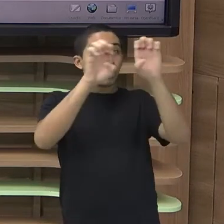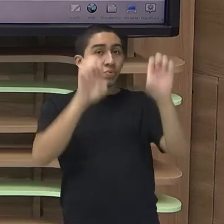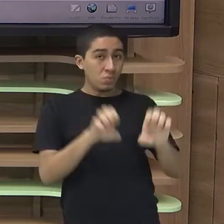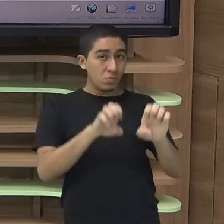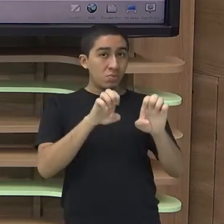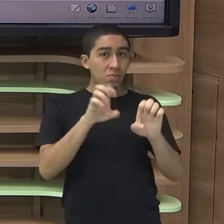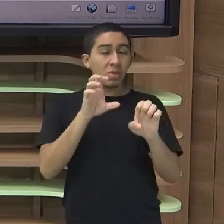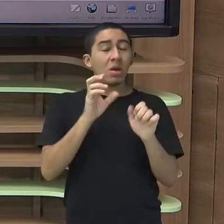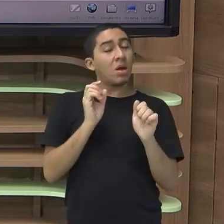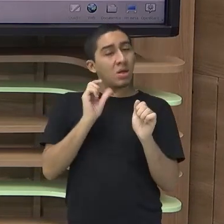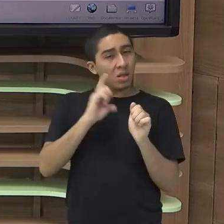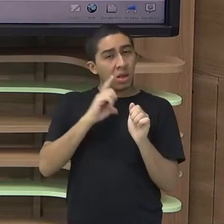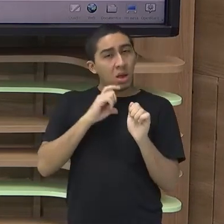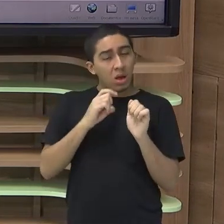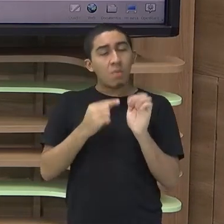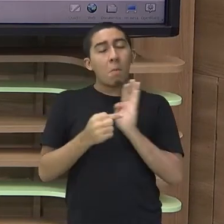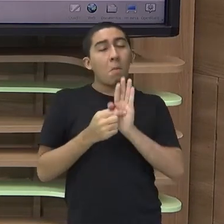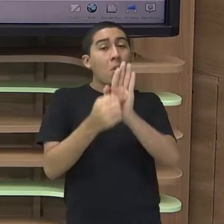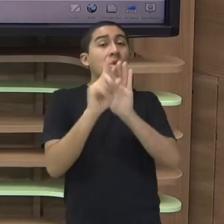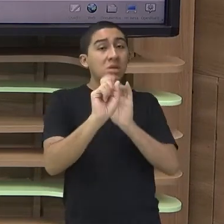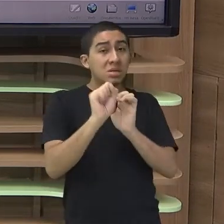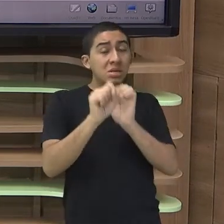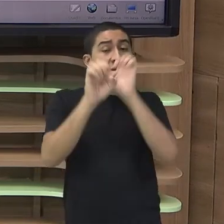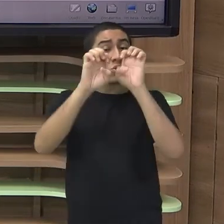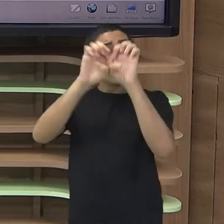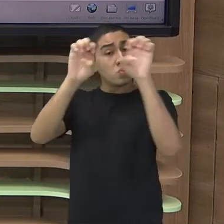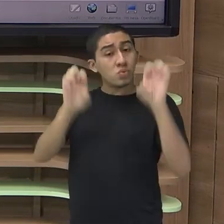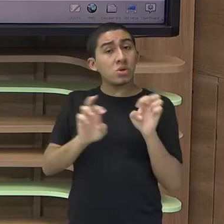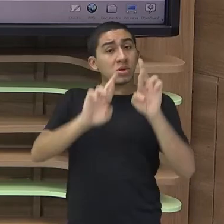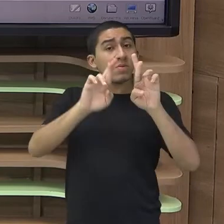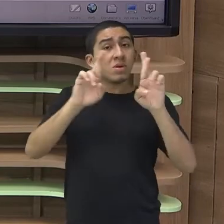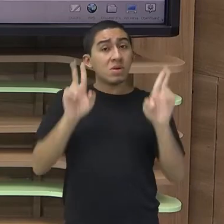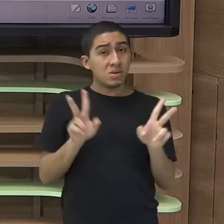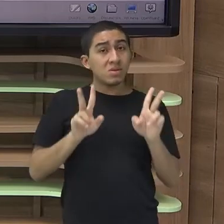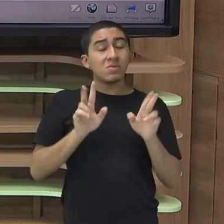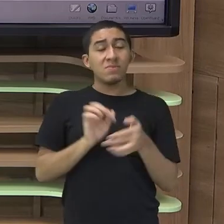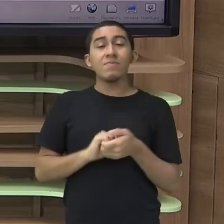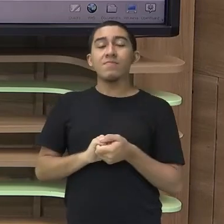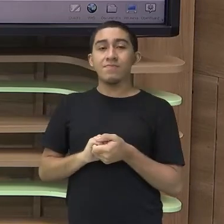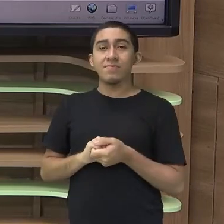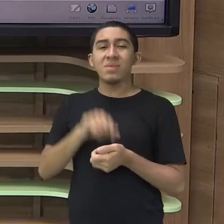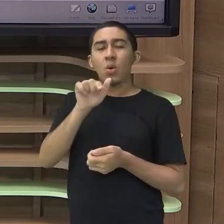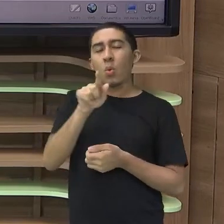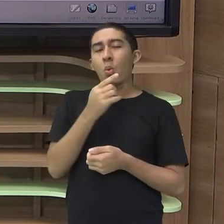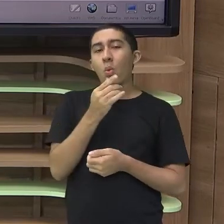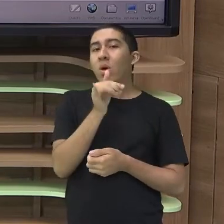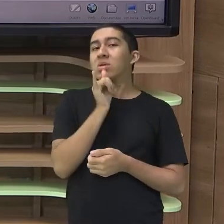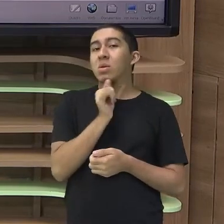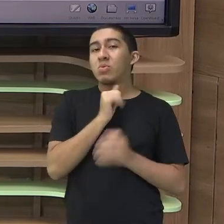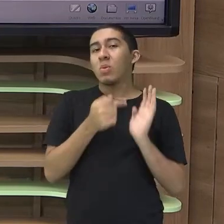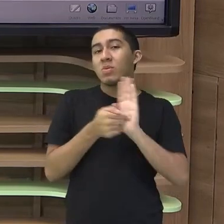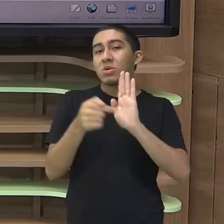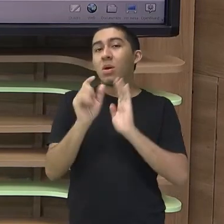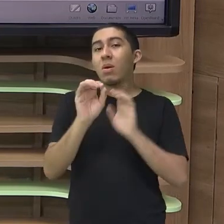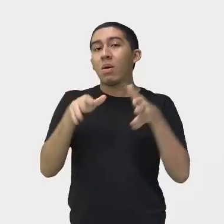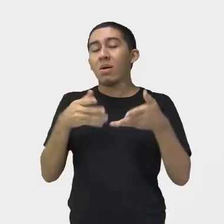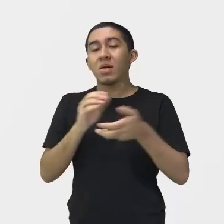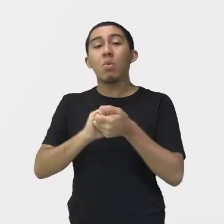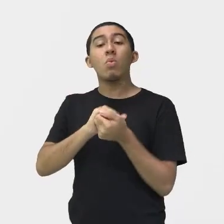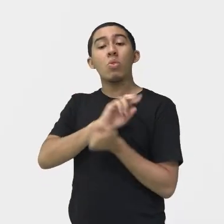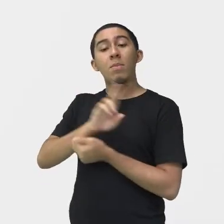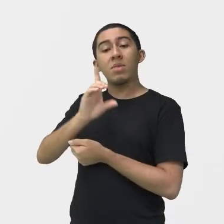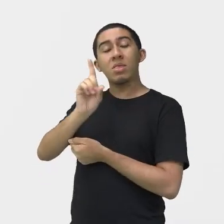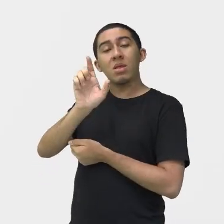ele aparece, ele tem uma estrutura diferenciada. E um dos exemplos que a gente viu lá é